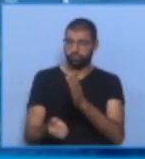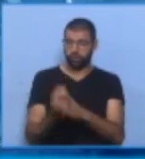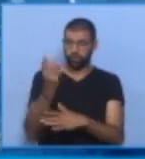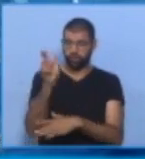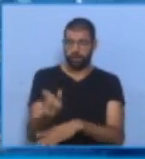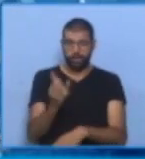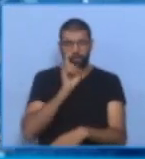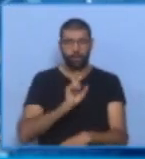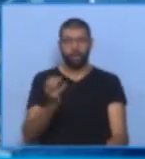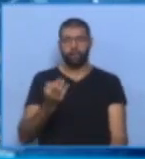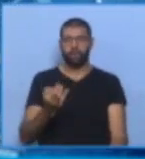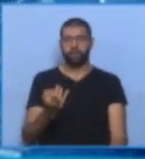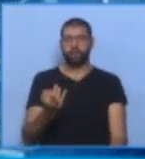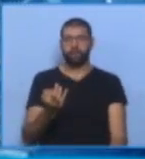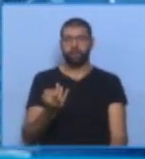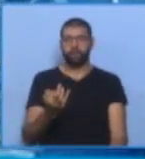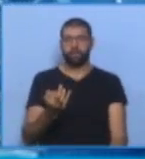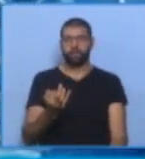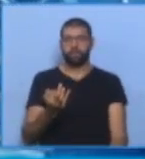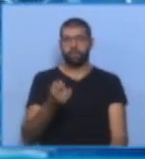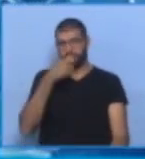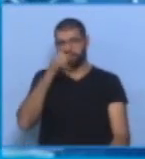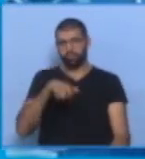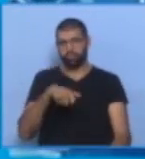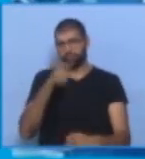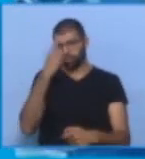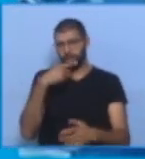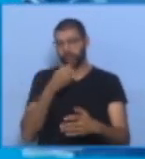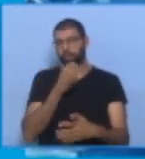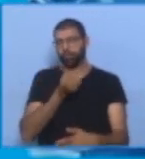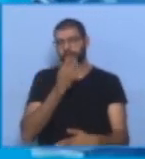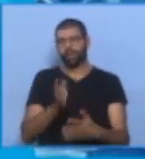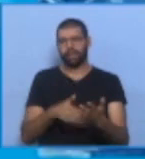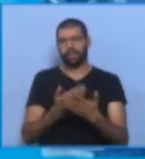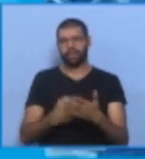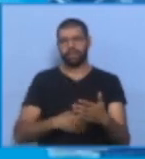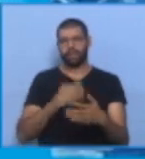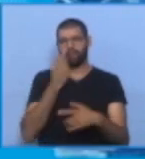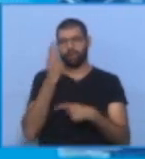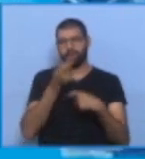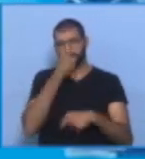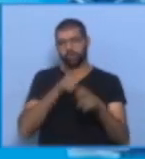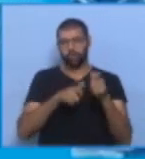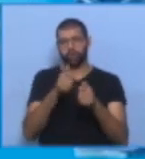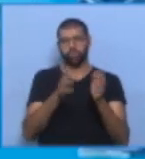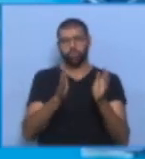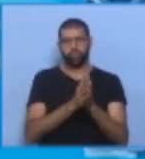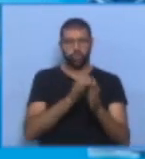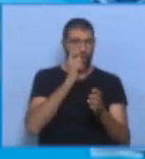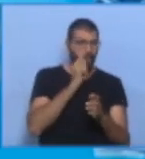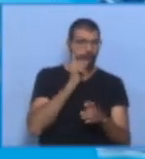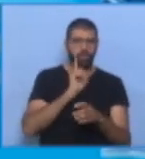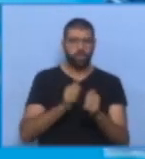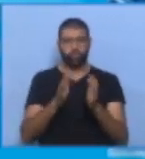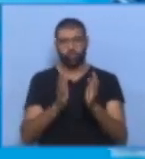e precisamente para assim o narrador dar sentido à vida de todos os homens e de todas as mulheres que